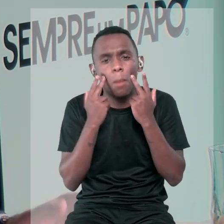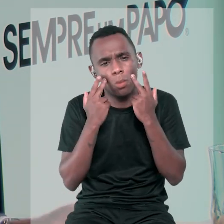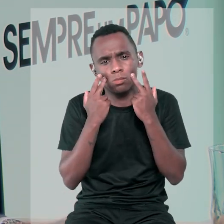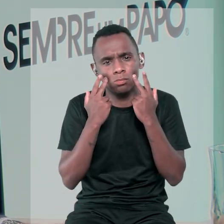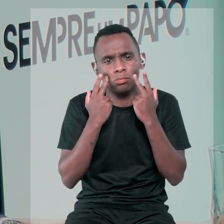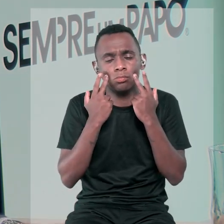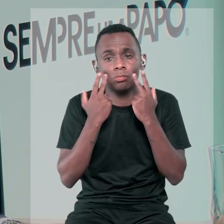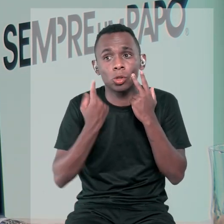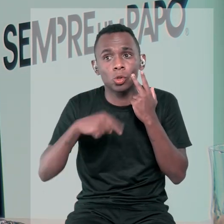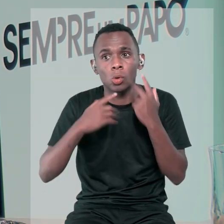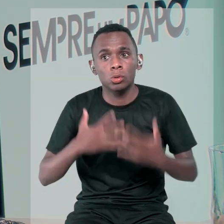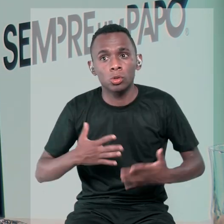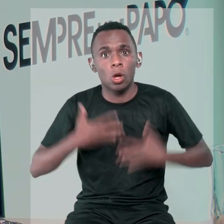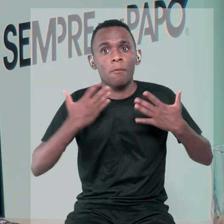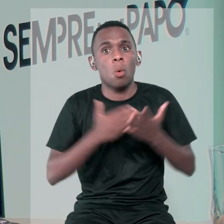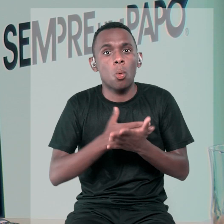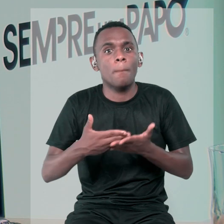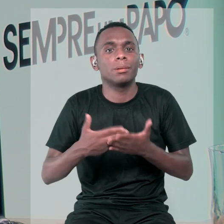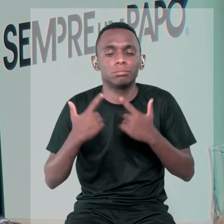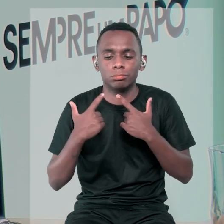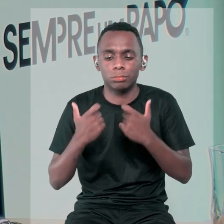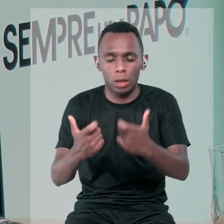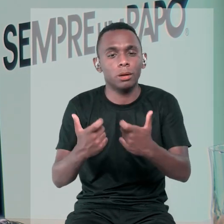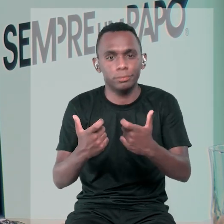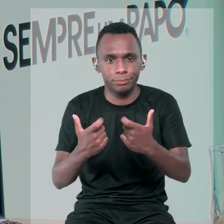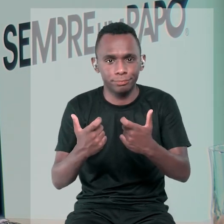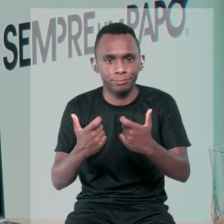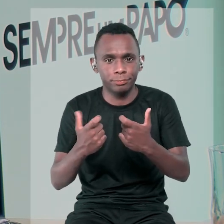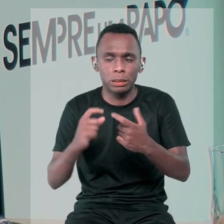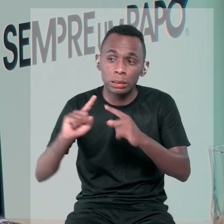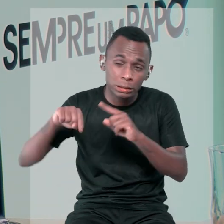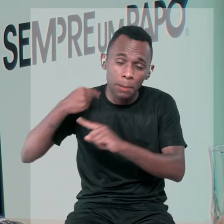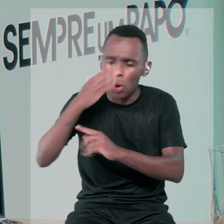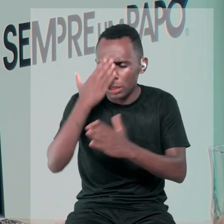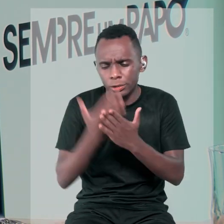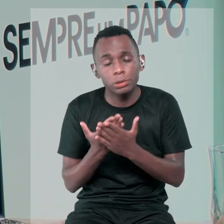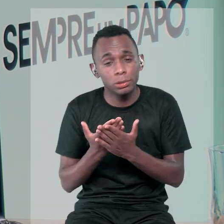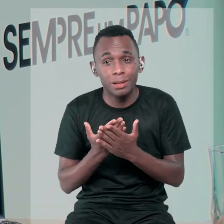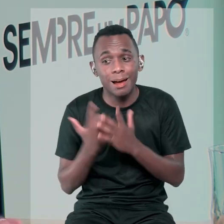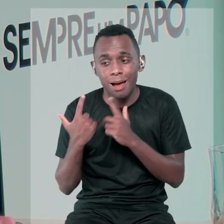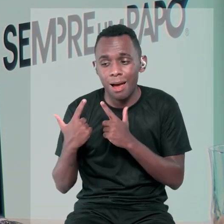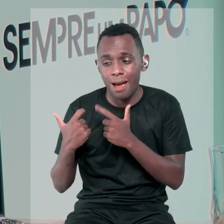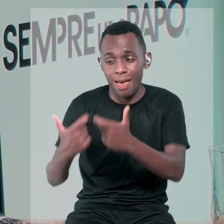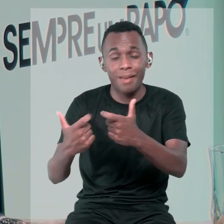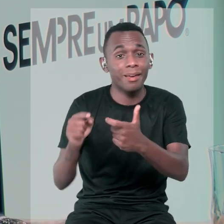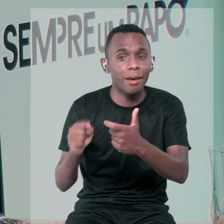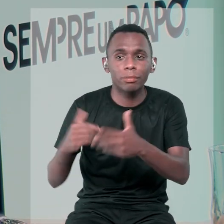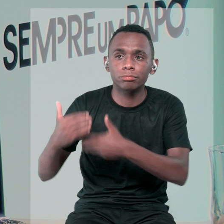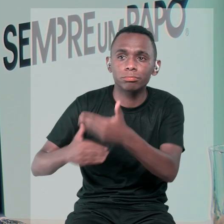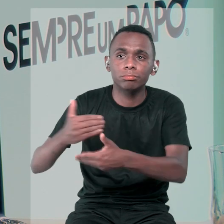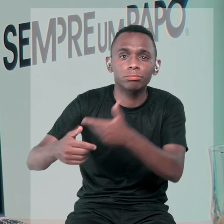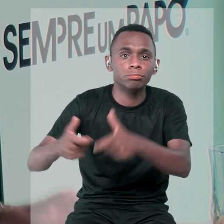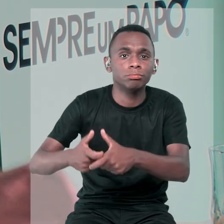vezes, surpreendidos com o início da guerra. E depois, né, acreditamos muitas vezes que a guerra vai se desdobrar segundo